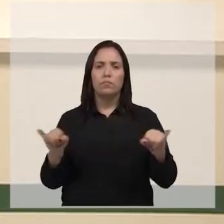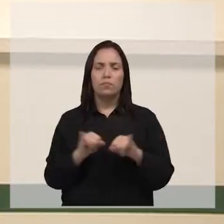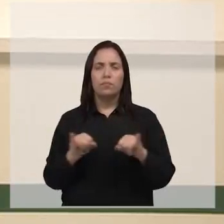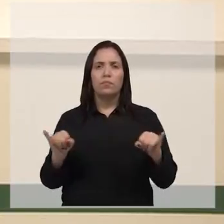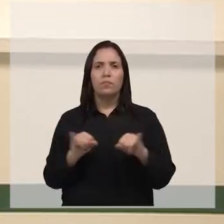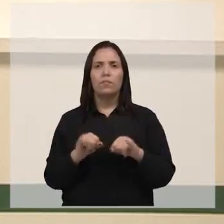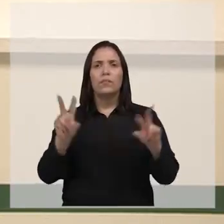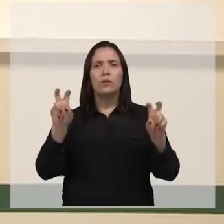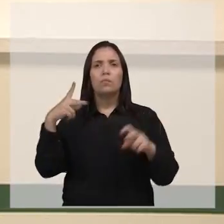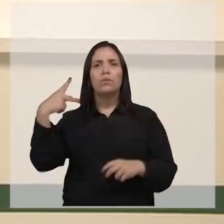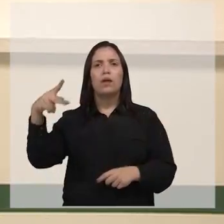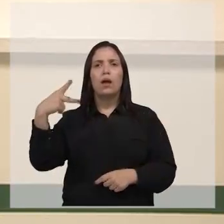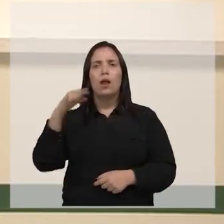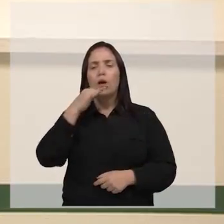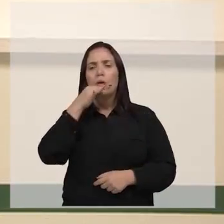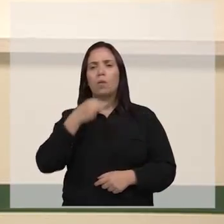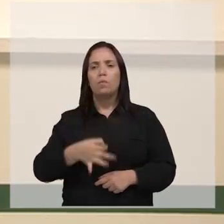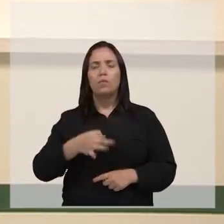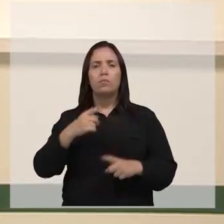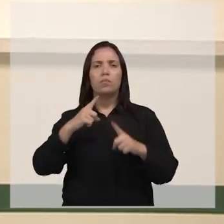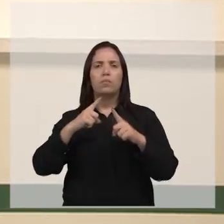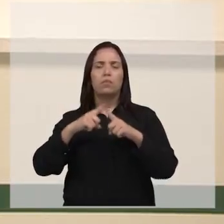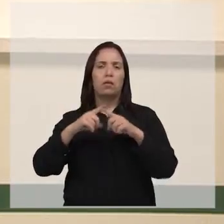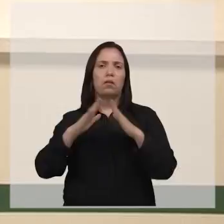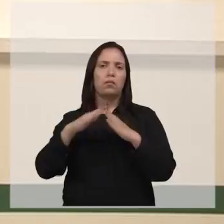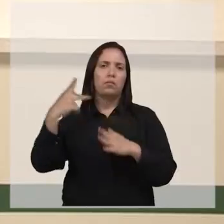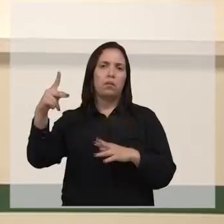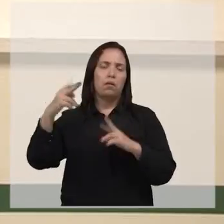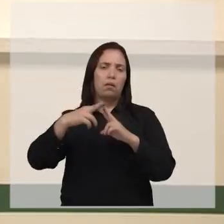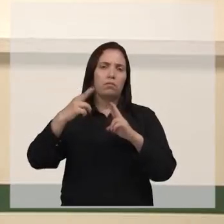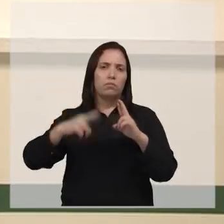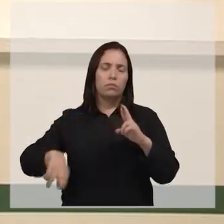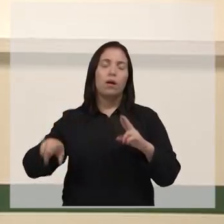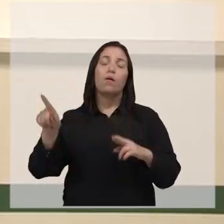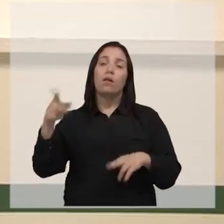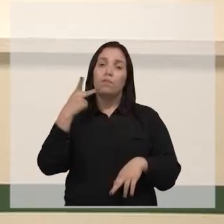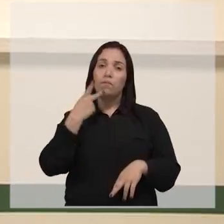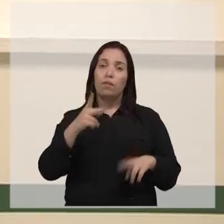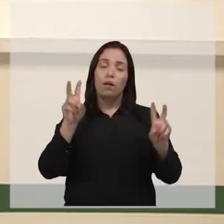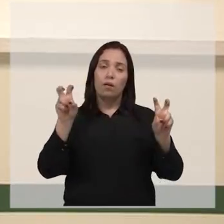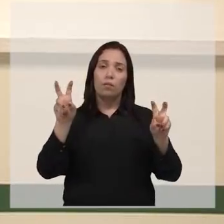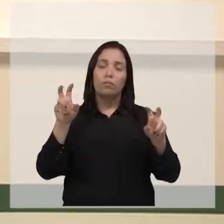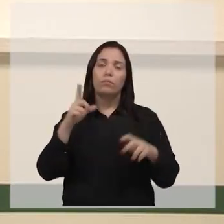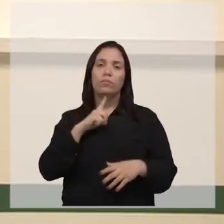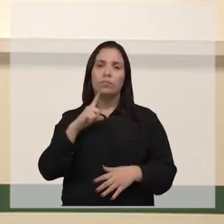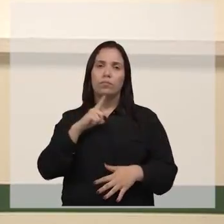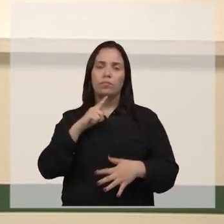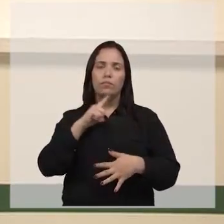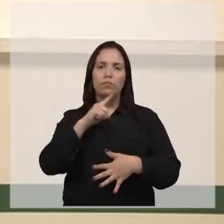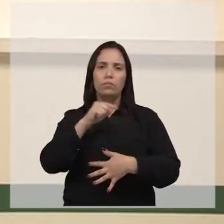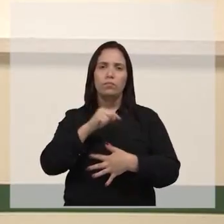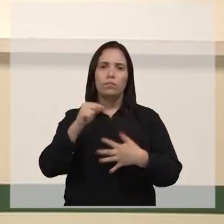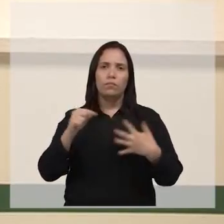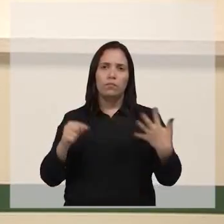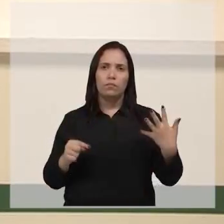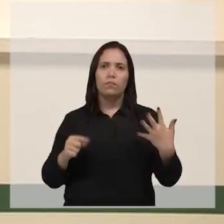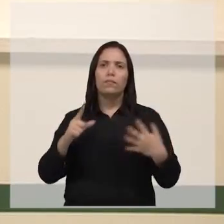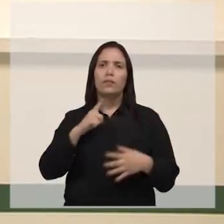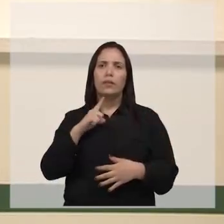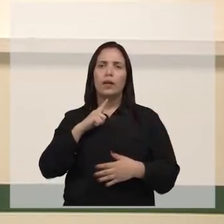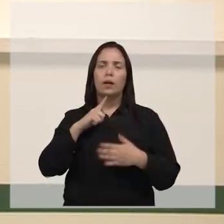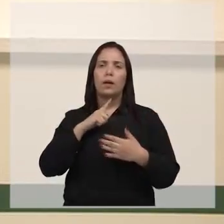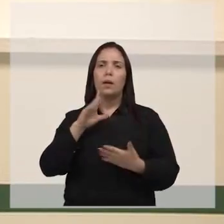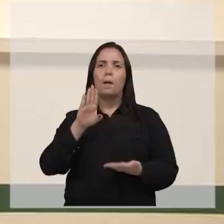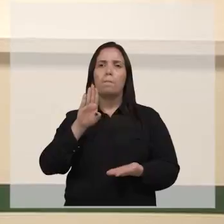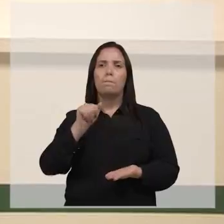luterana lá, dele lá, que eu não entendo muito, mas ele citou, porque são vários, né, Luiz? São vários, né? Tem